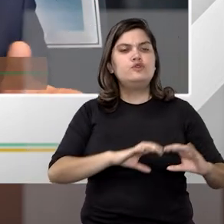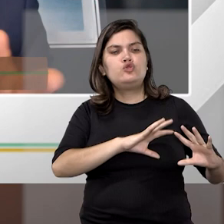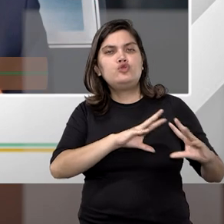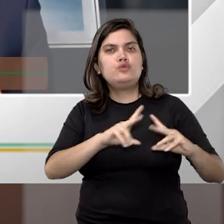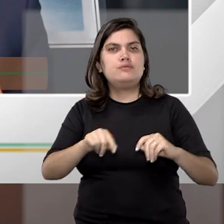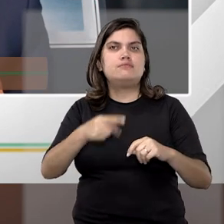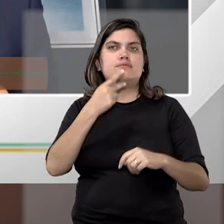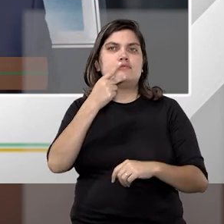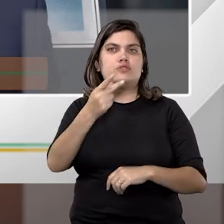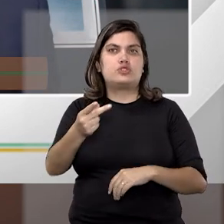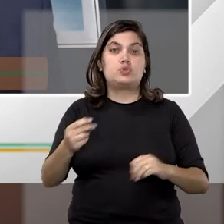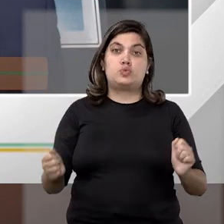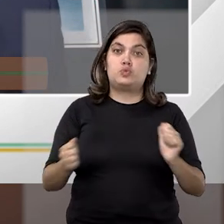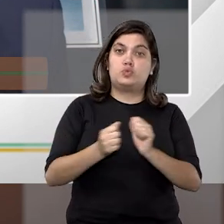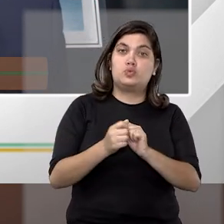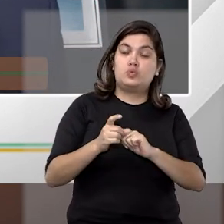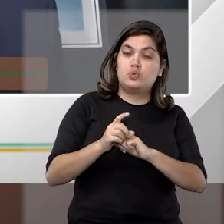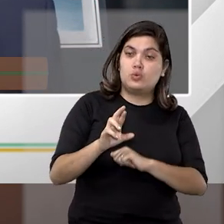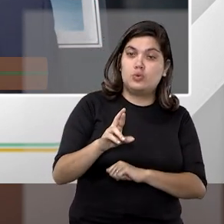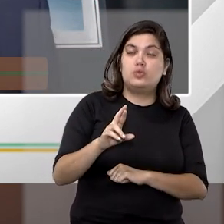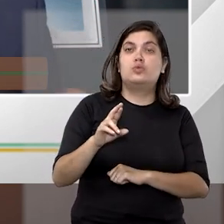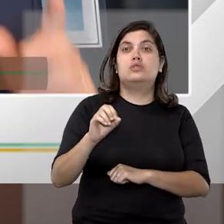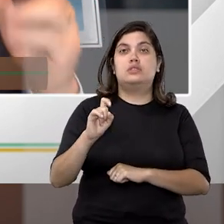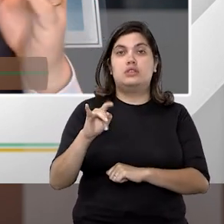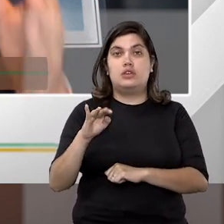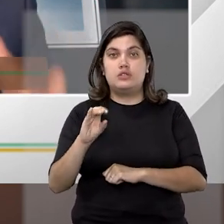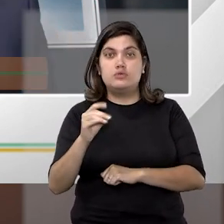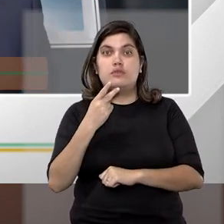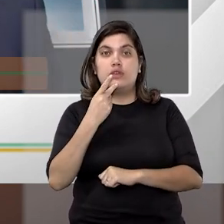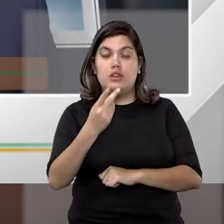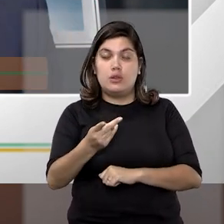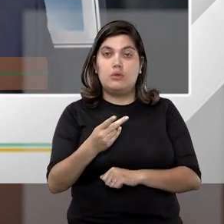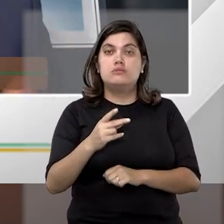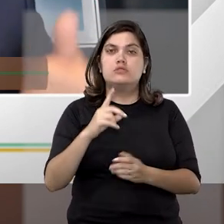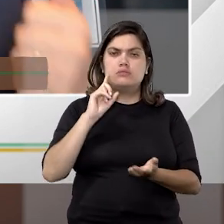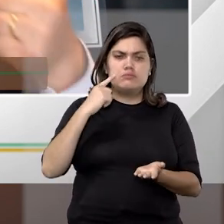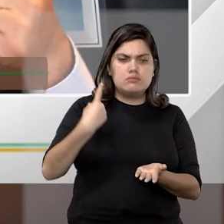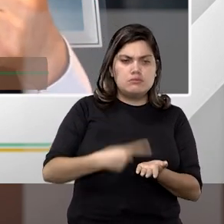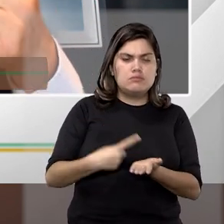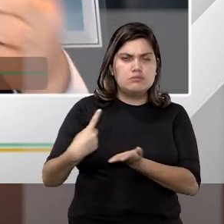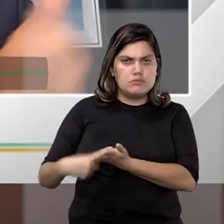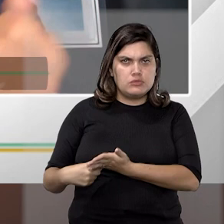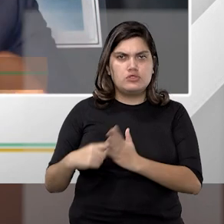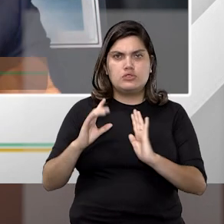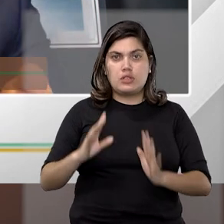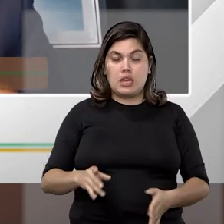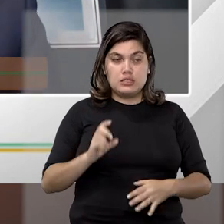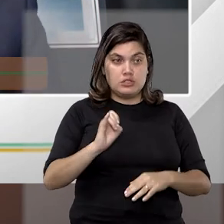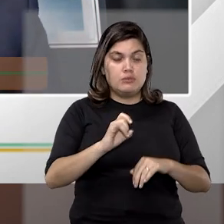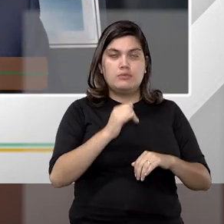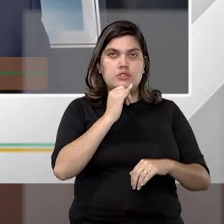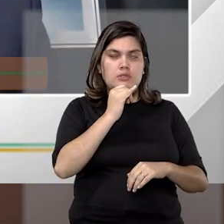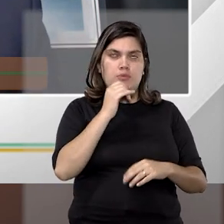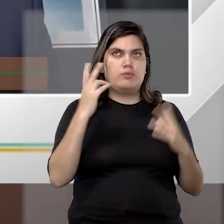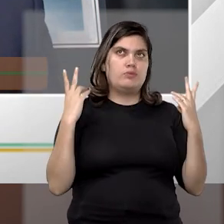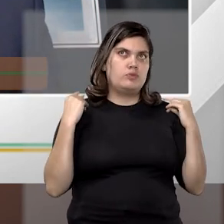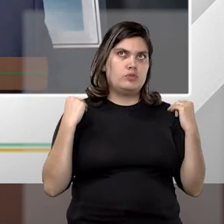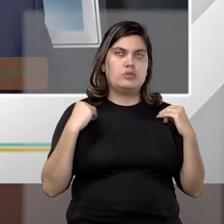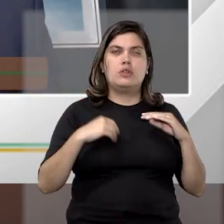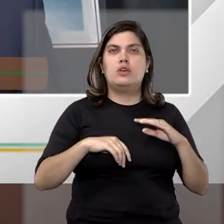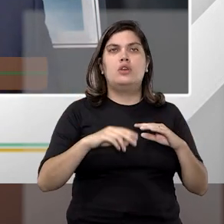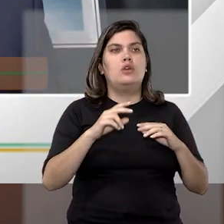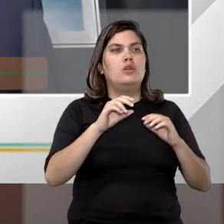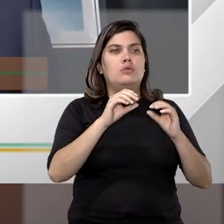diante de tudo o que eu disse só manda o que o Doutor Sérgio falou uma vez os requisitos se o motorista do ônibus nunca